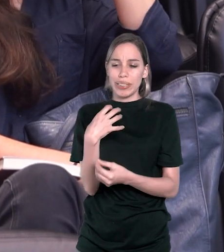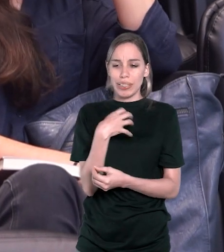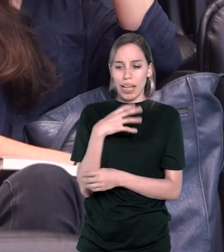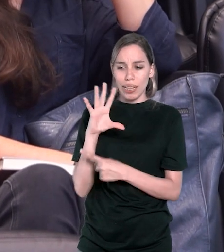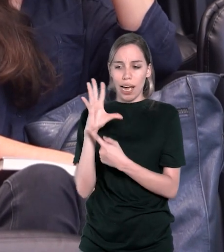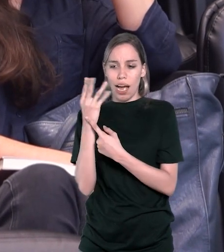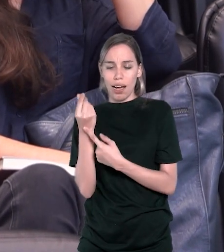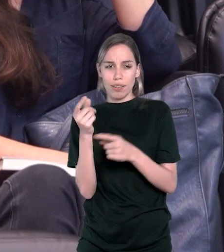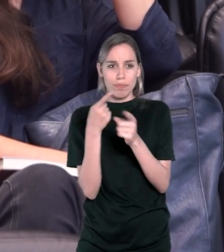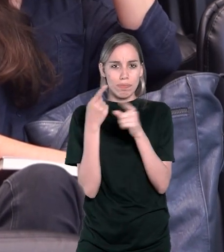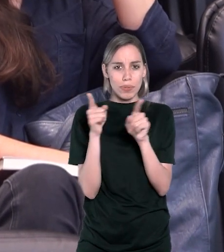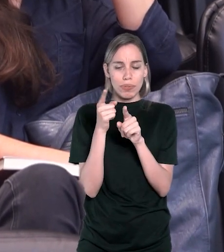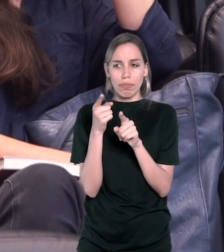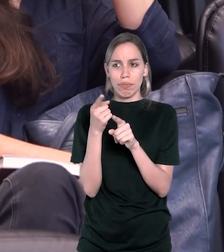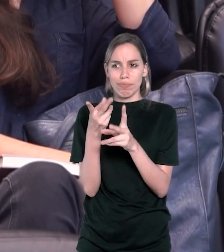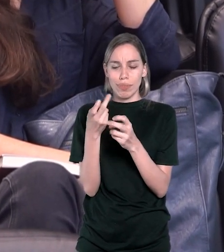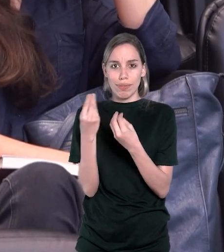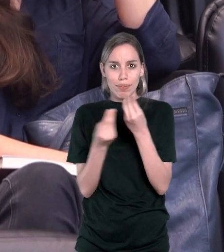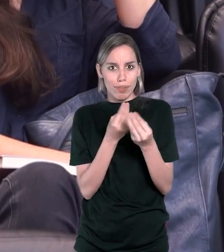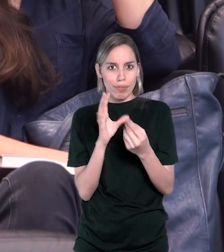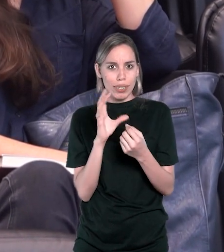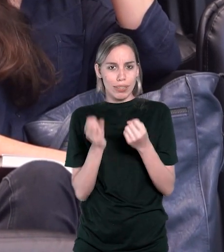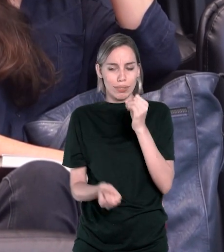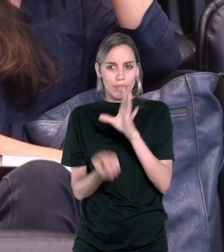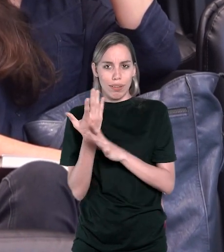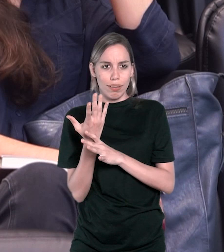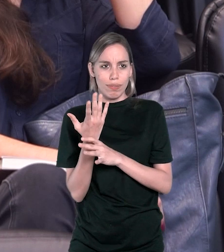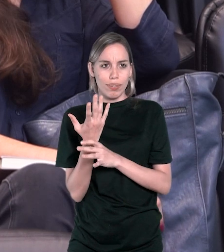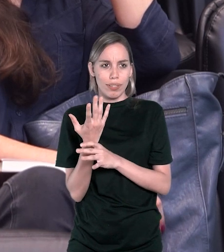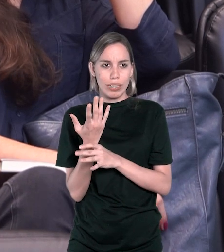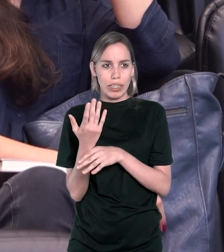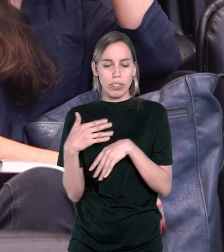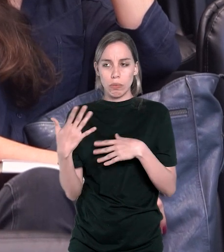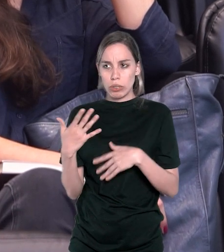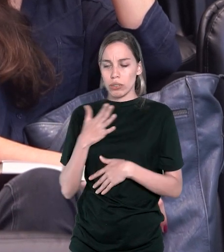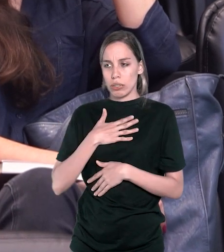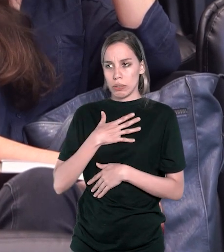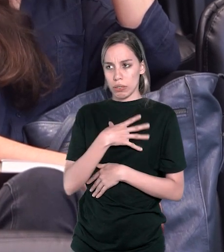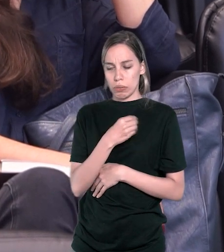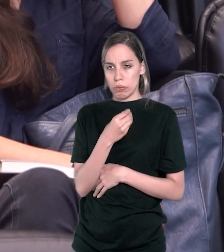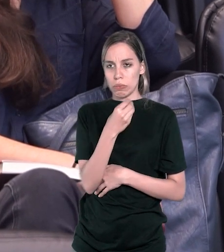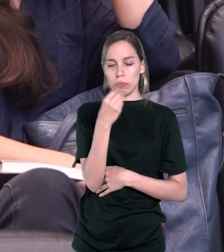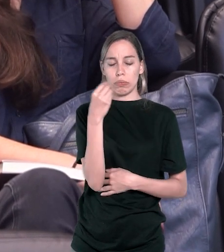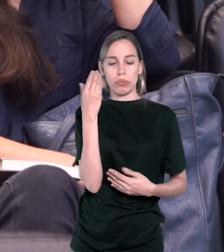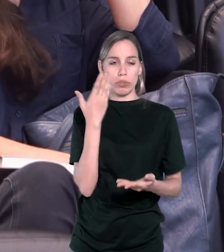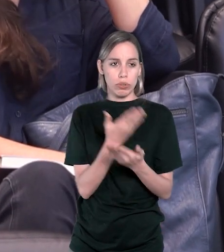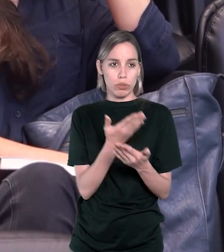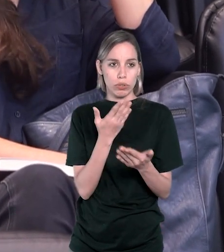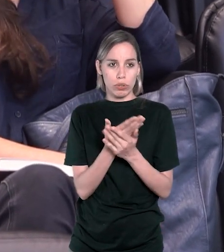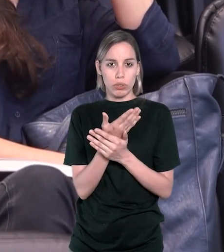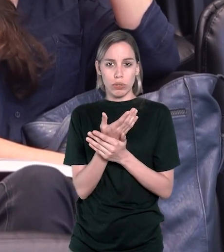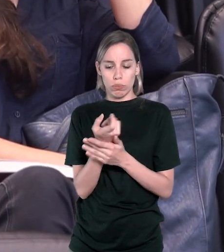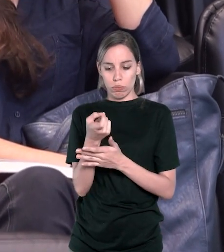é a criatividade. Né? Eu sempre lembro até uma história que a Helena me contava quando ela começou a fez curso de roteiro, né? E a primeira aula